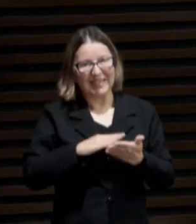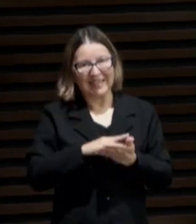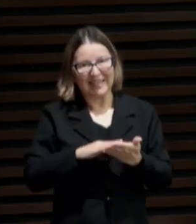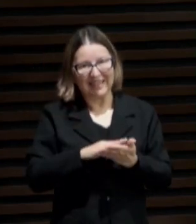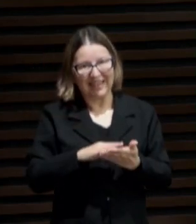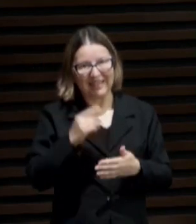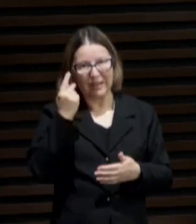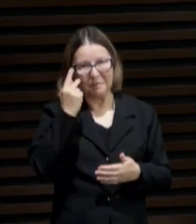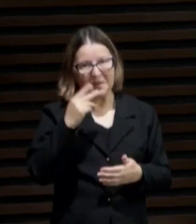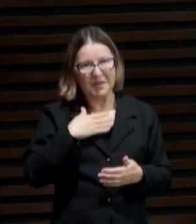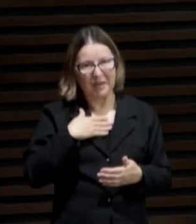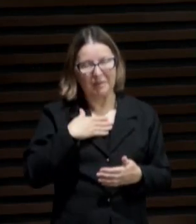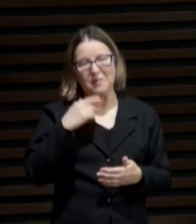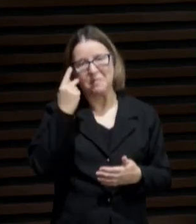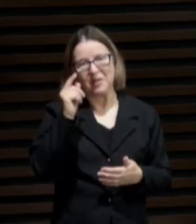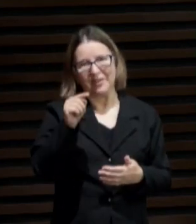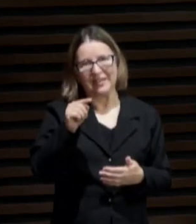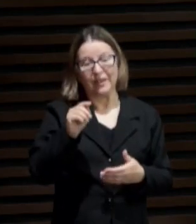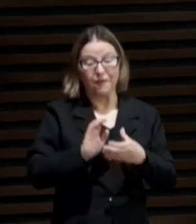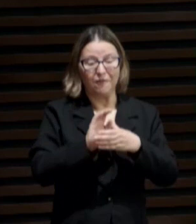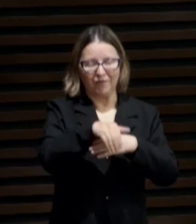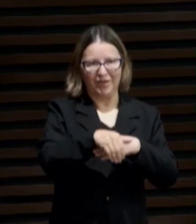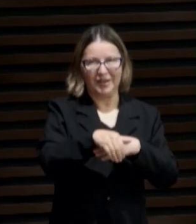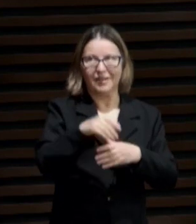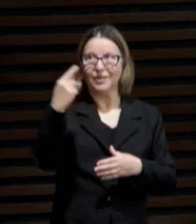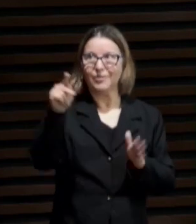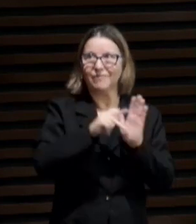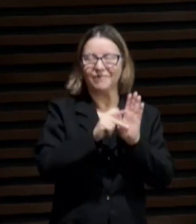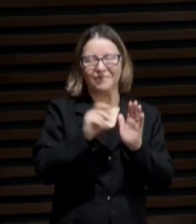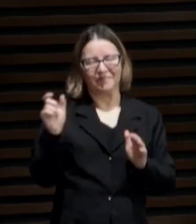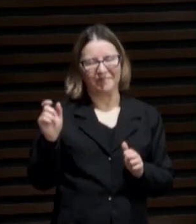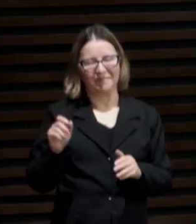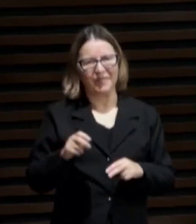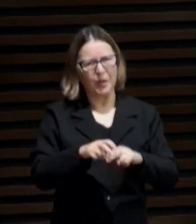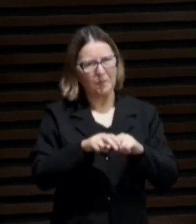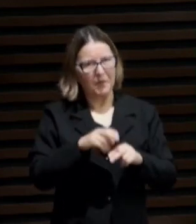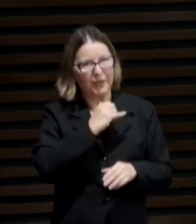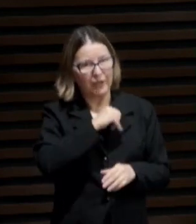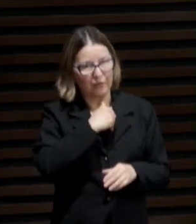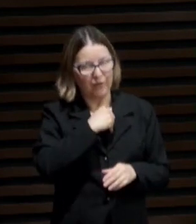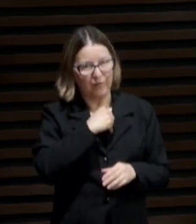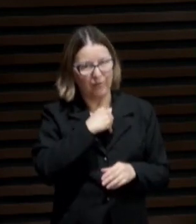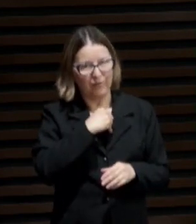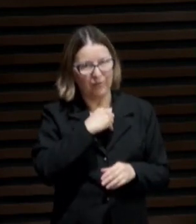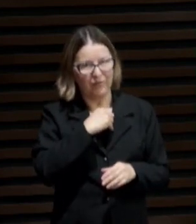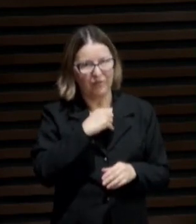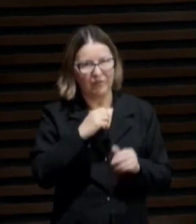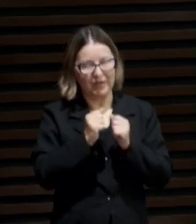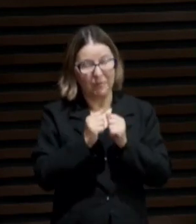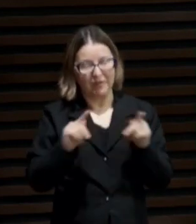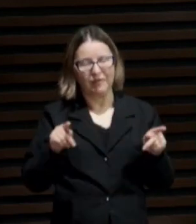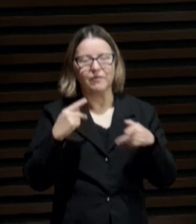palavra. Eu acho que é por isso que João vai dizer em Apocalipse, né? Repetidas vezes, quem